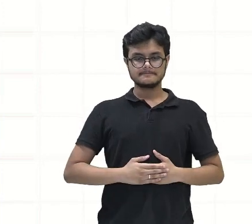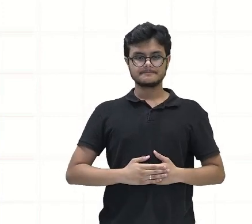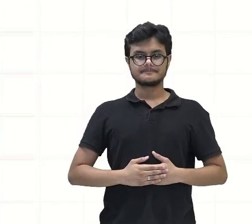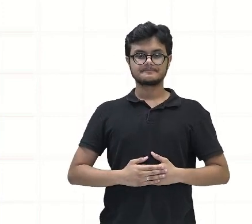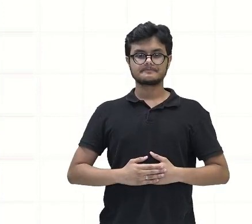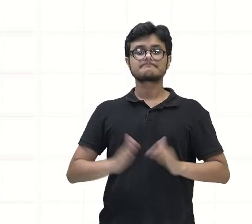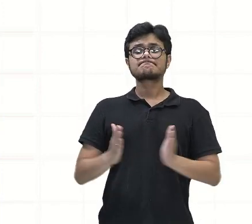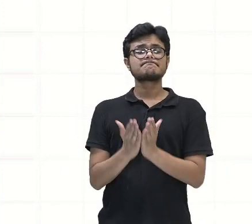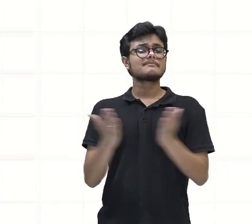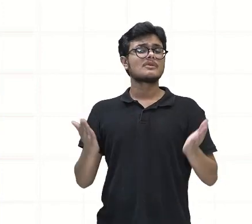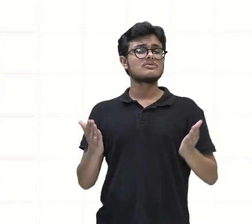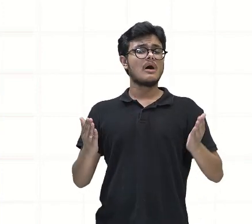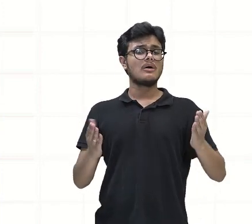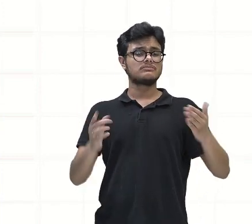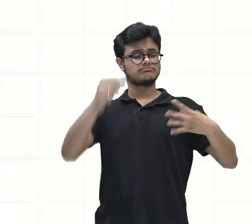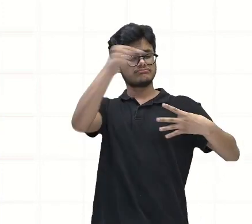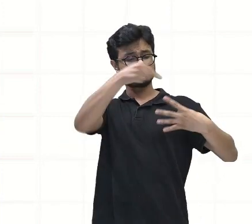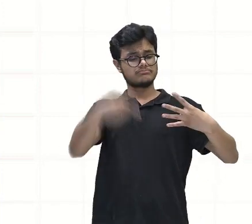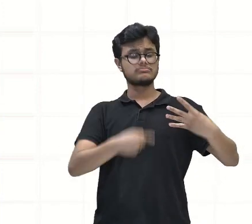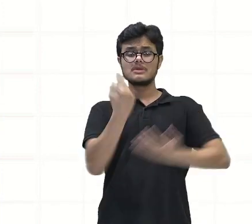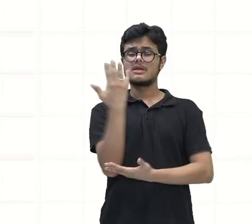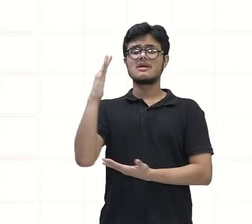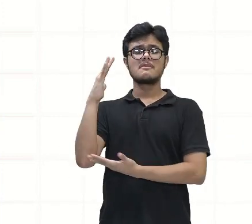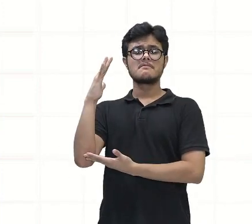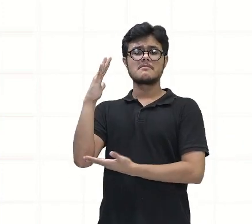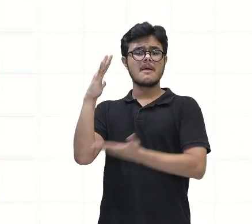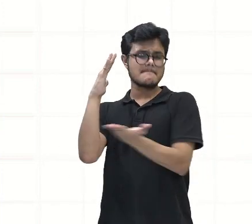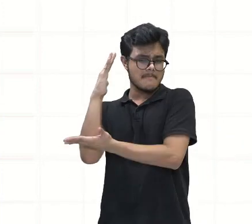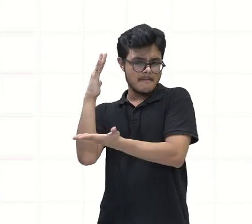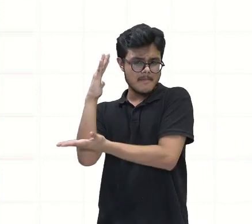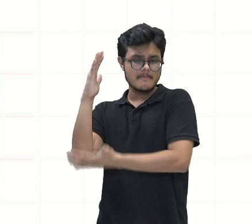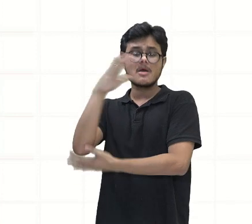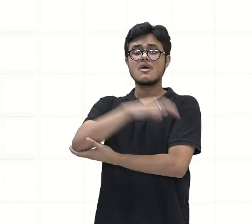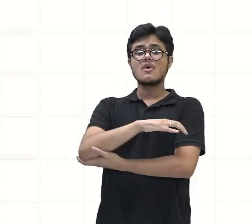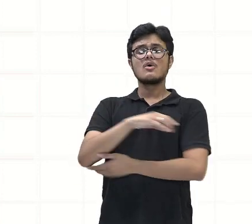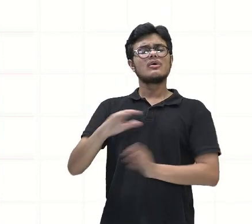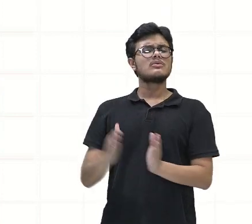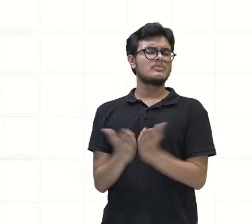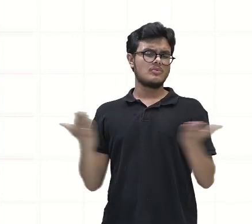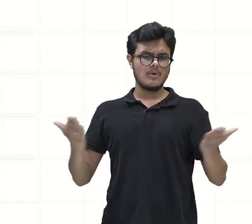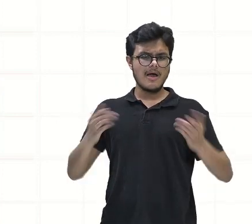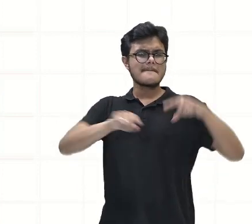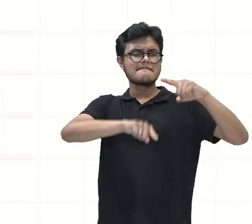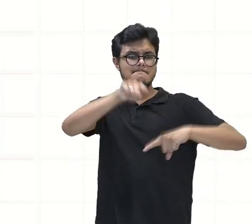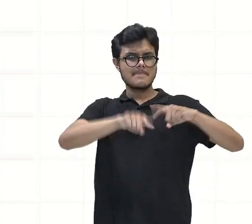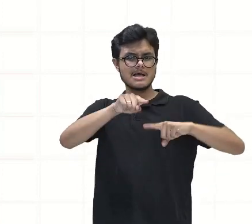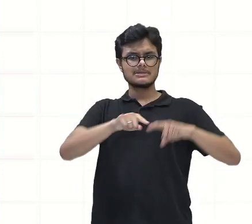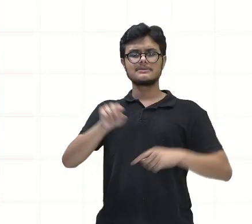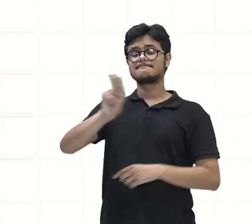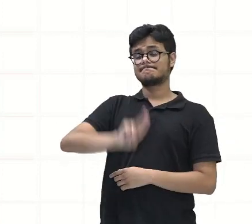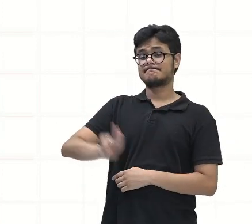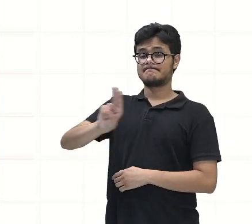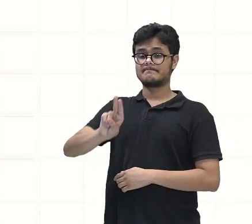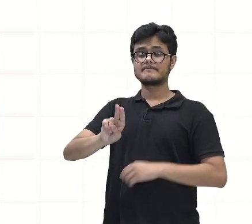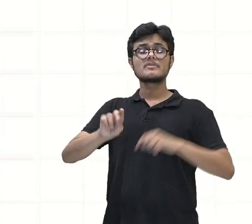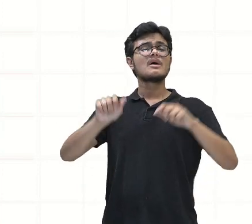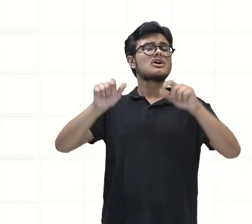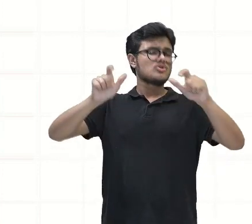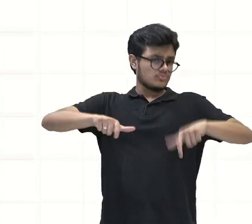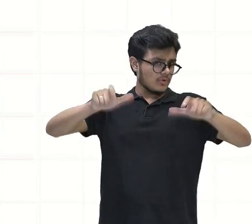quais os produtos do extrativismo a legenda também vai trazer essa informação né e as áreas de